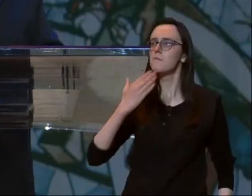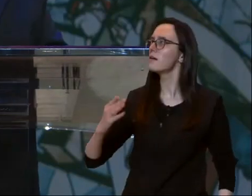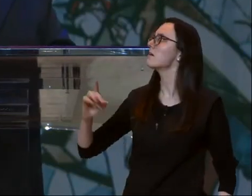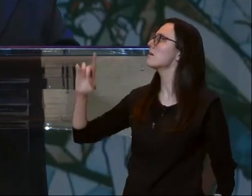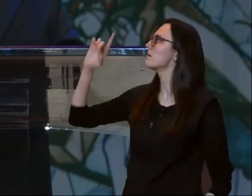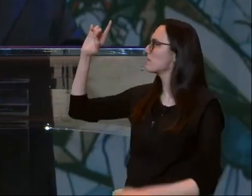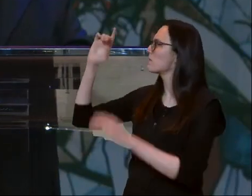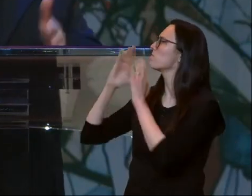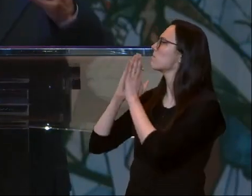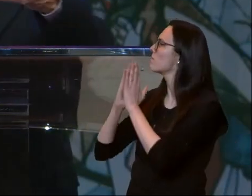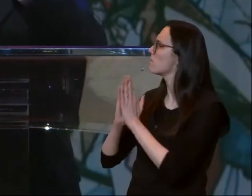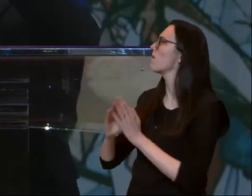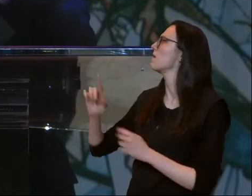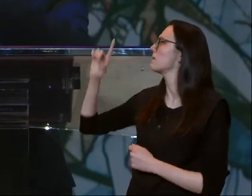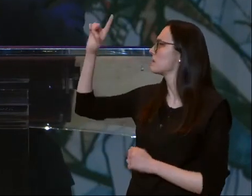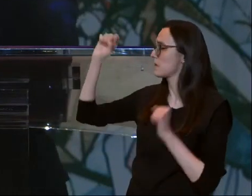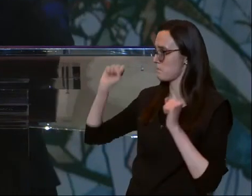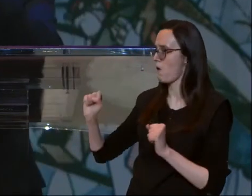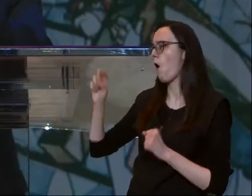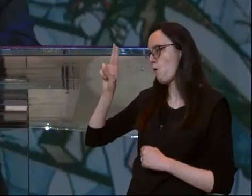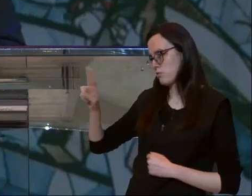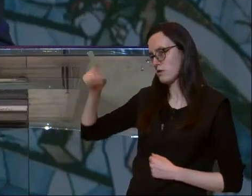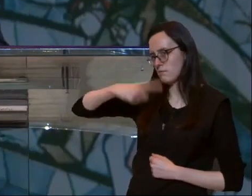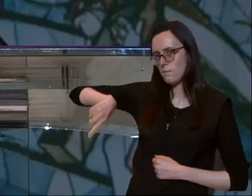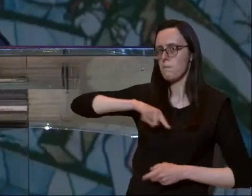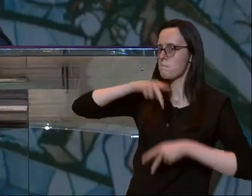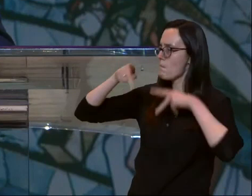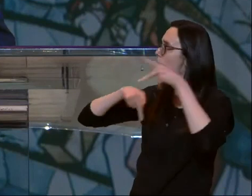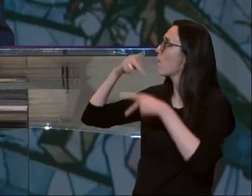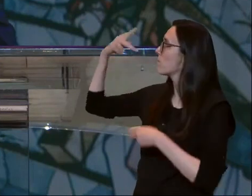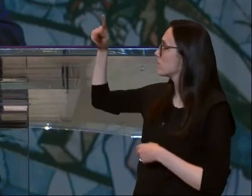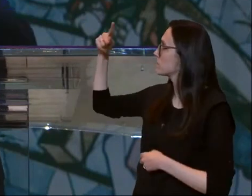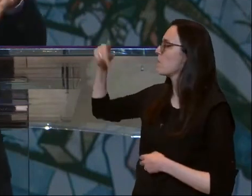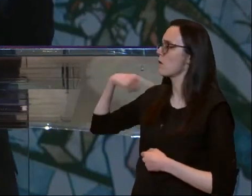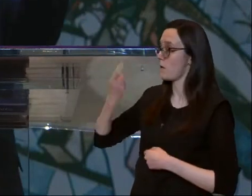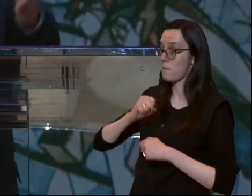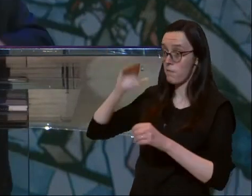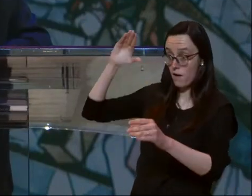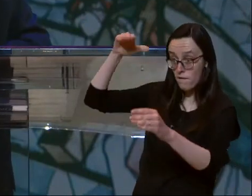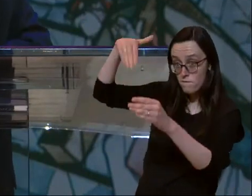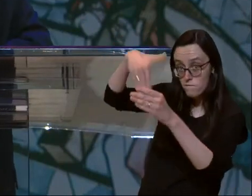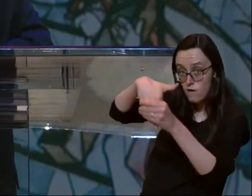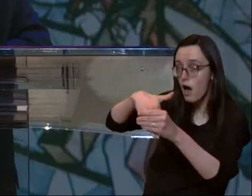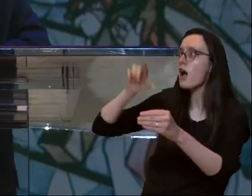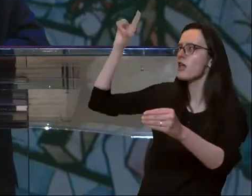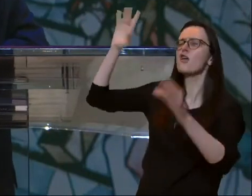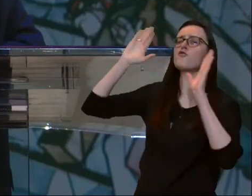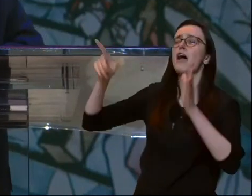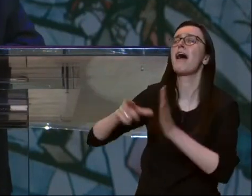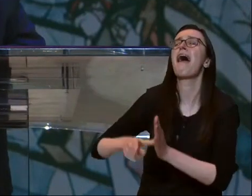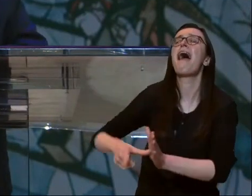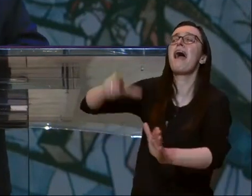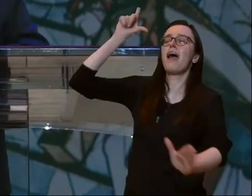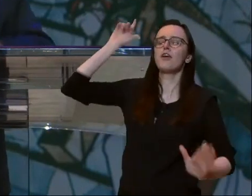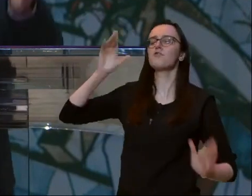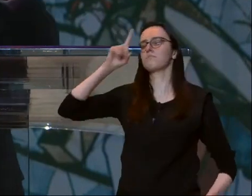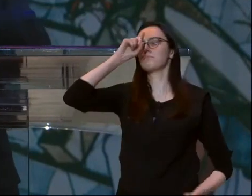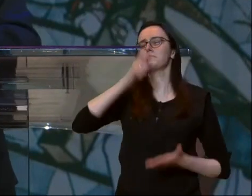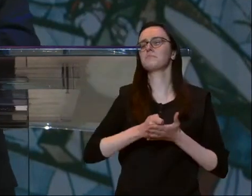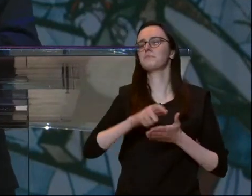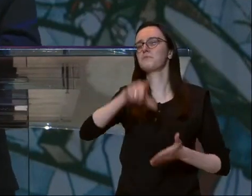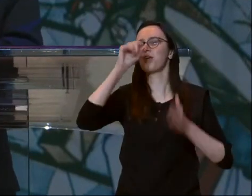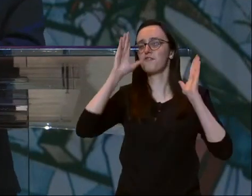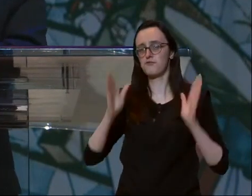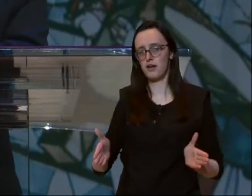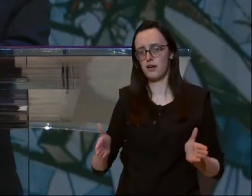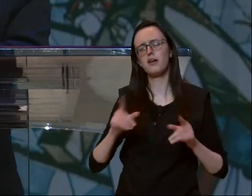Deus coloque ali, através de nós, seu povo, aquele que Ele mesmo já tem escolhido.